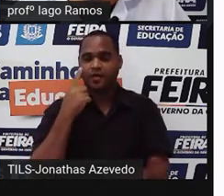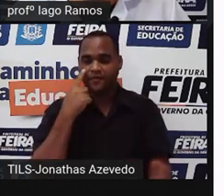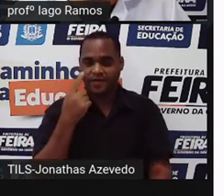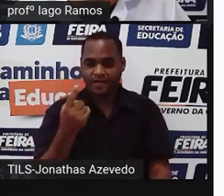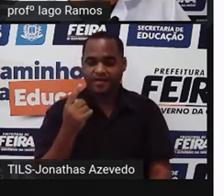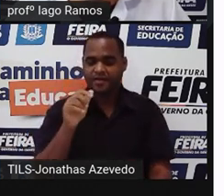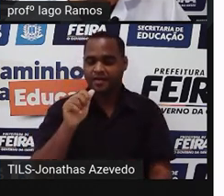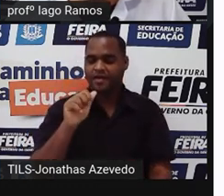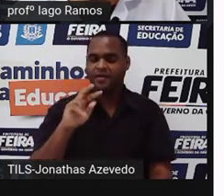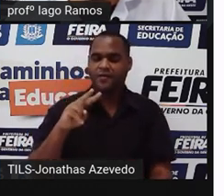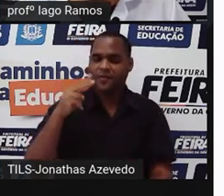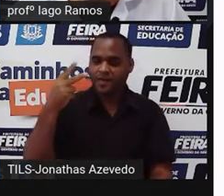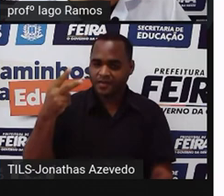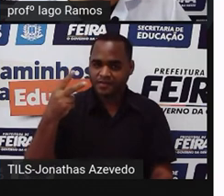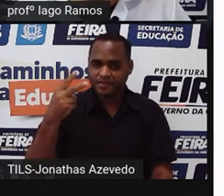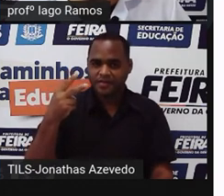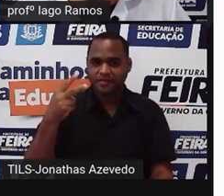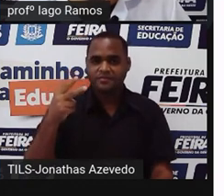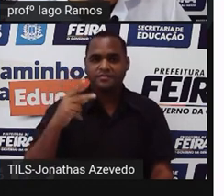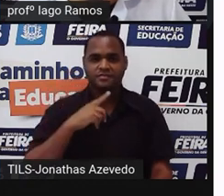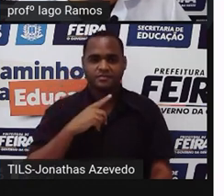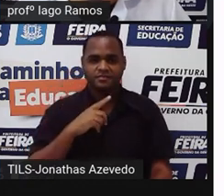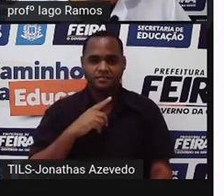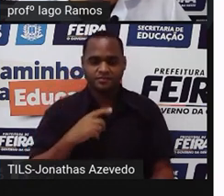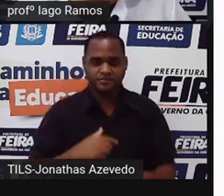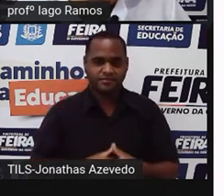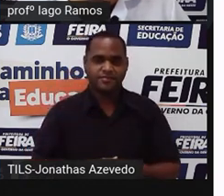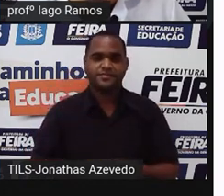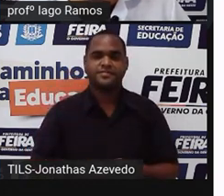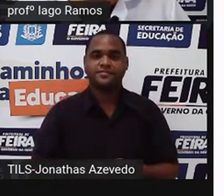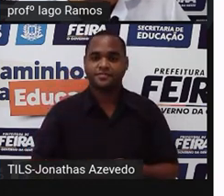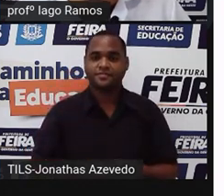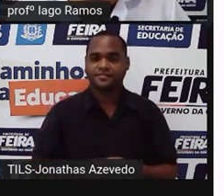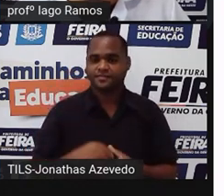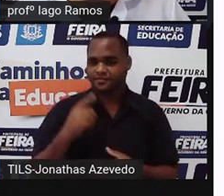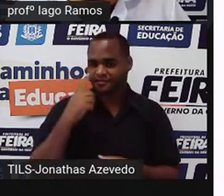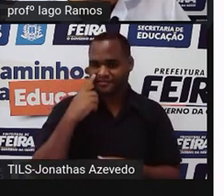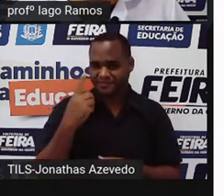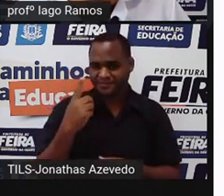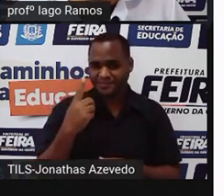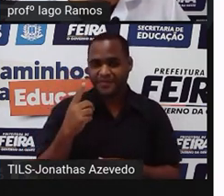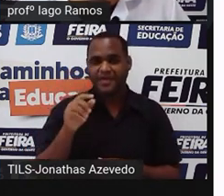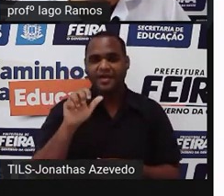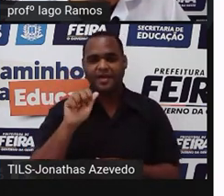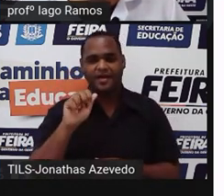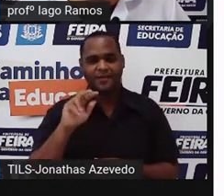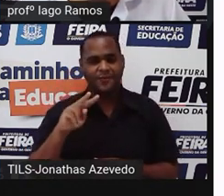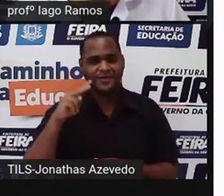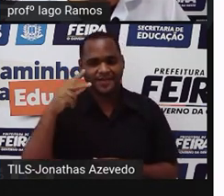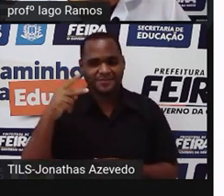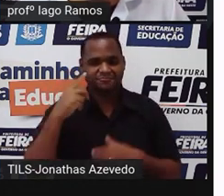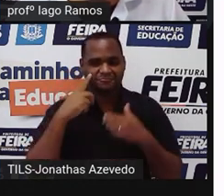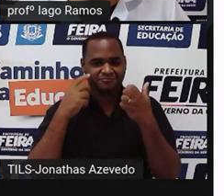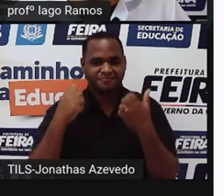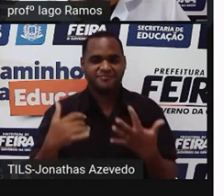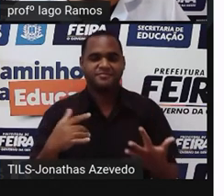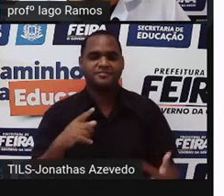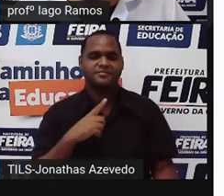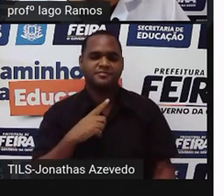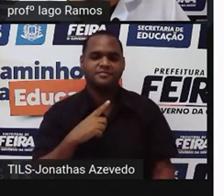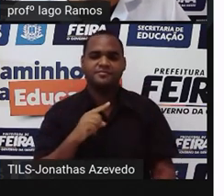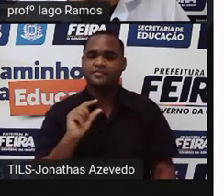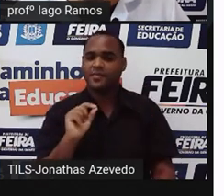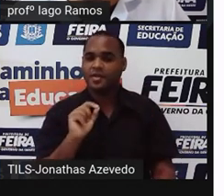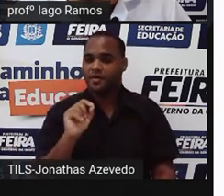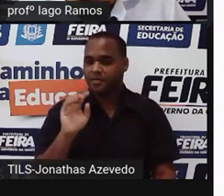ao quadrado, né? Aqui, ó, é o cateto desse triângulo, mais o outro cateto ao quadrado, que é B, então